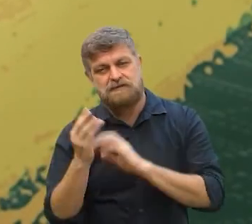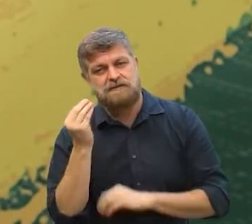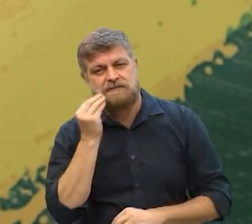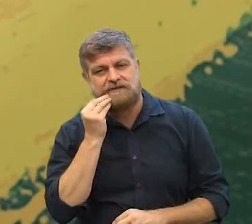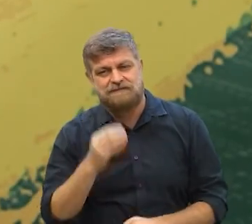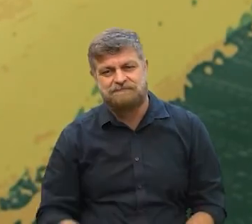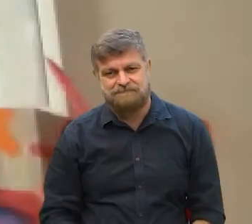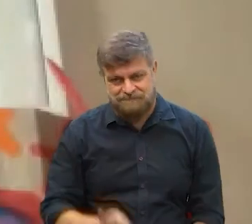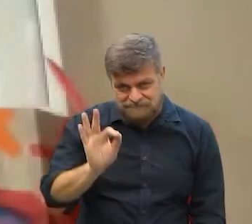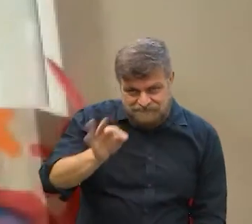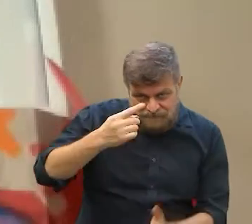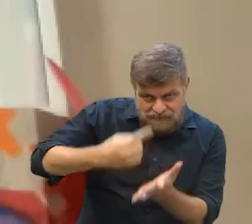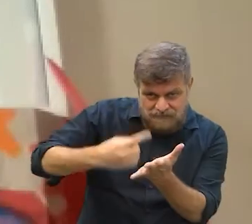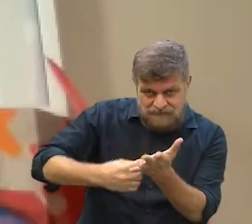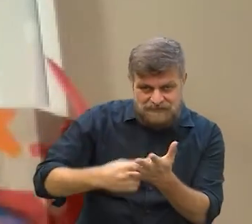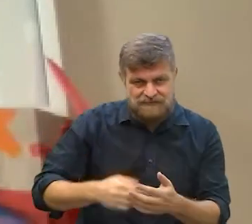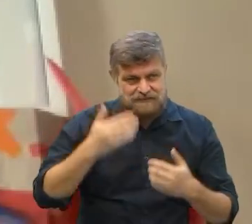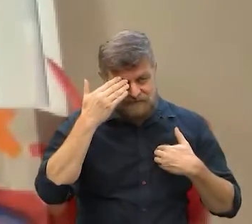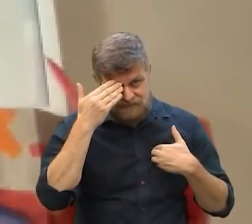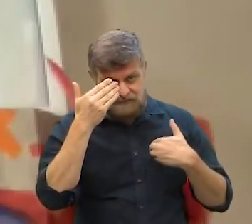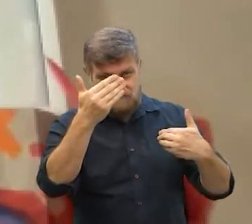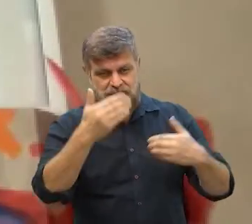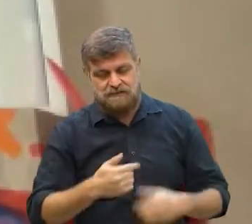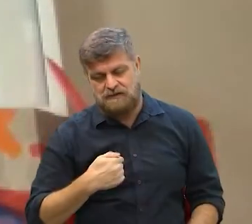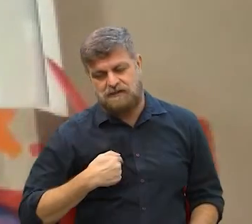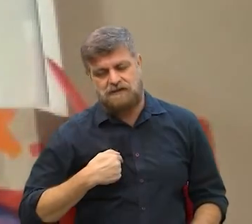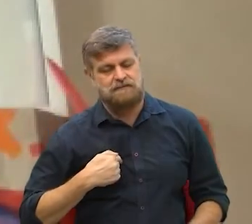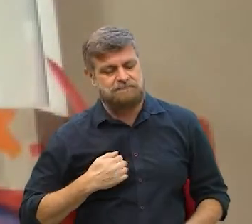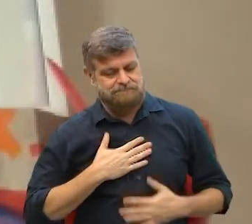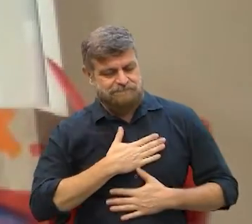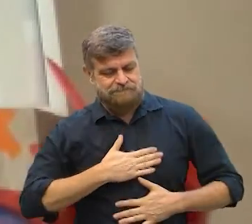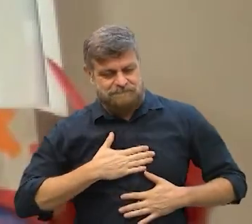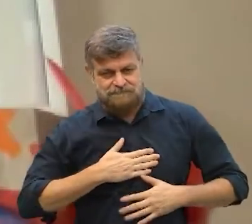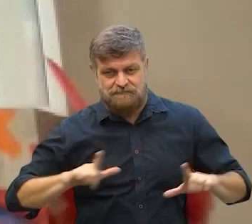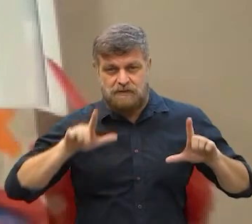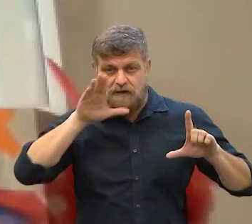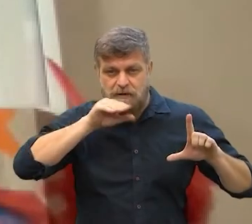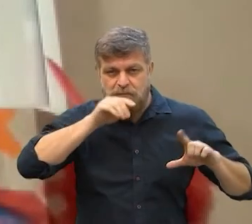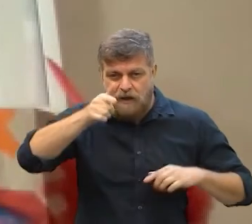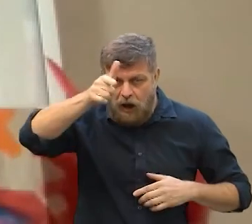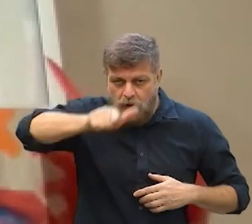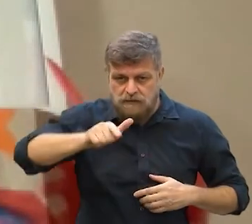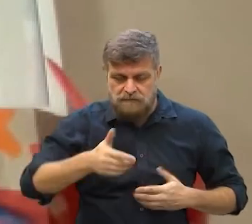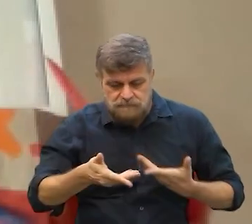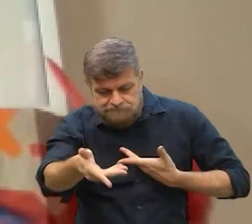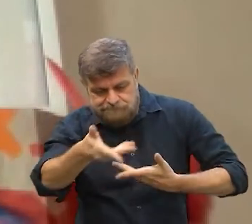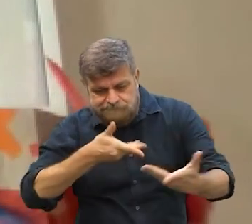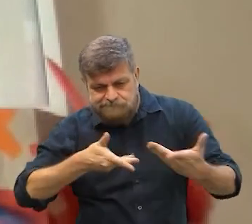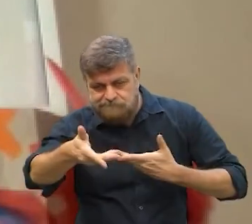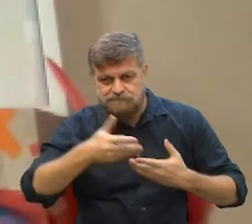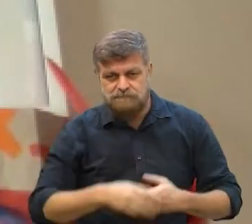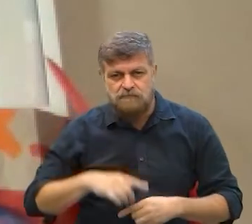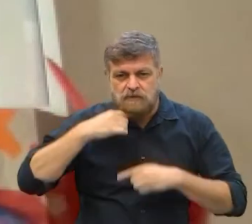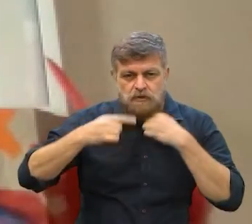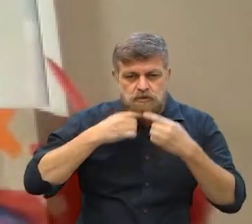oportunidade, né, Maria Tereza? Muito obrigada, e eu é que agradeço estar aqui novamente com vocês,